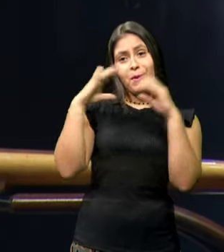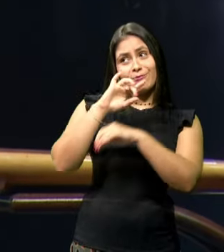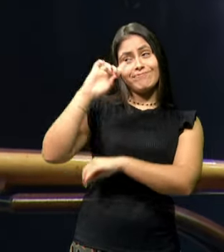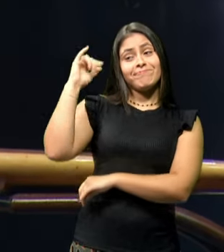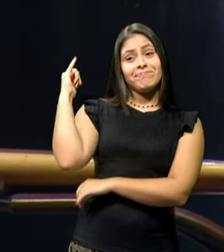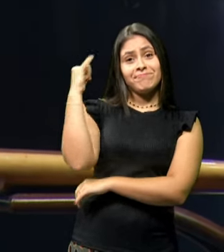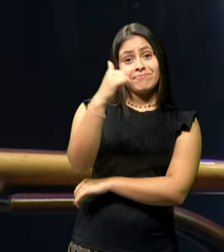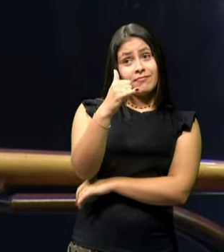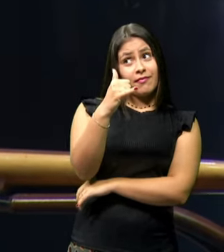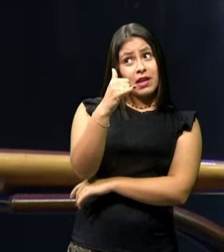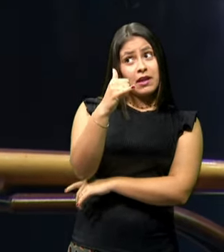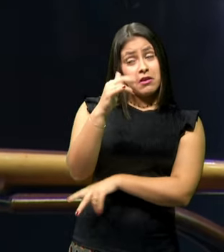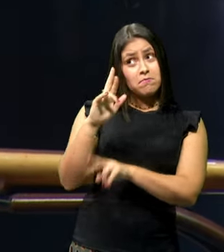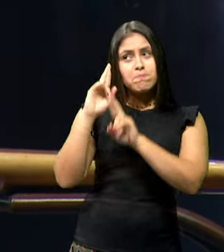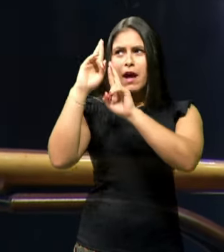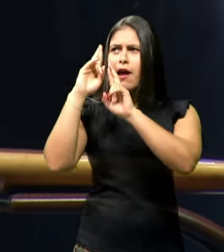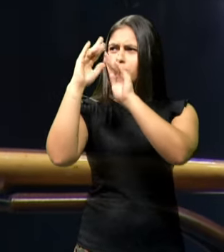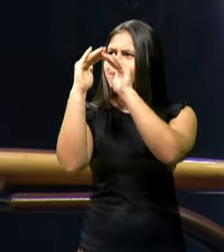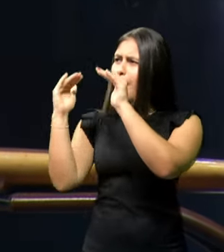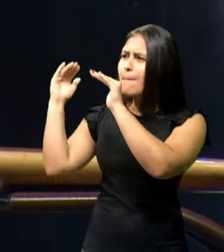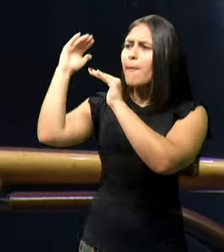É grande, é pequena.